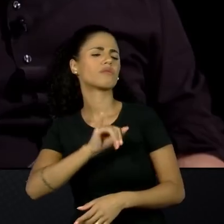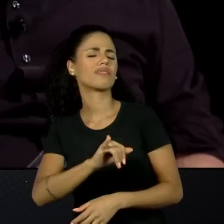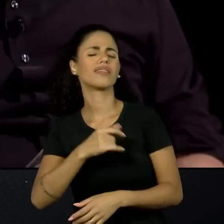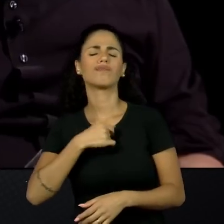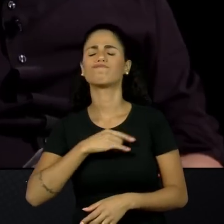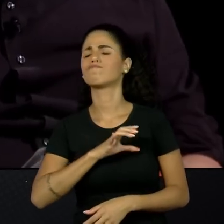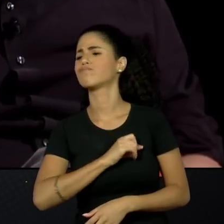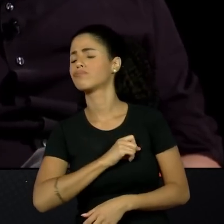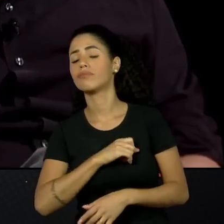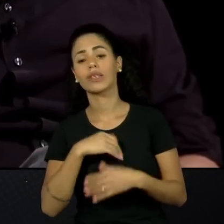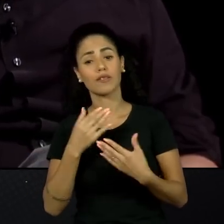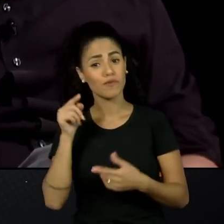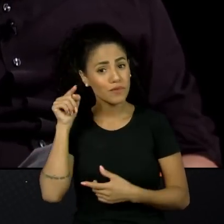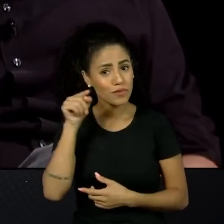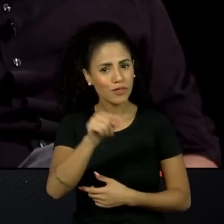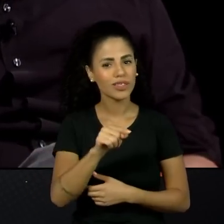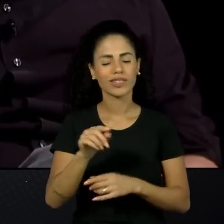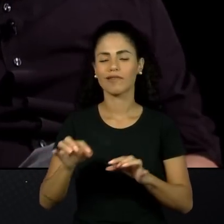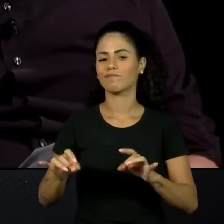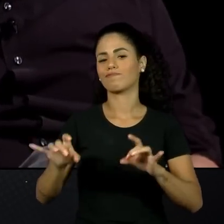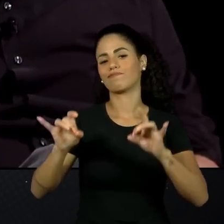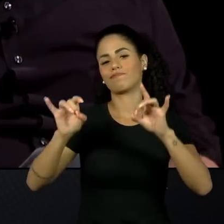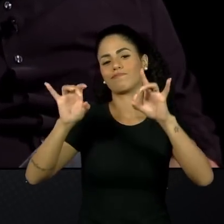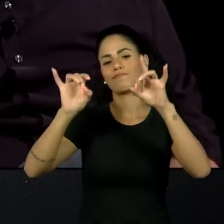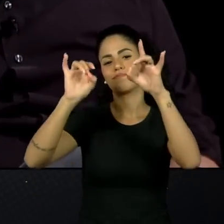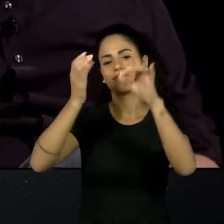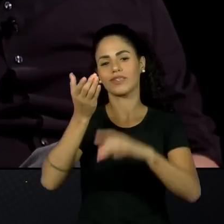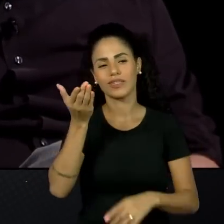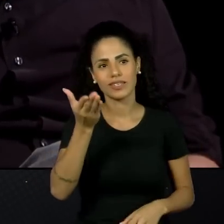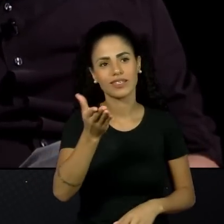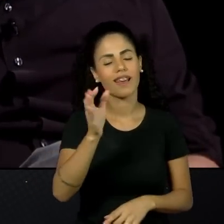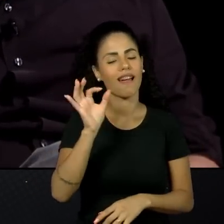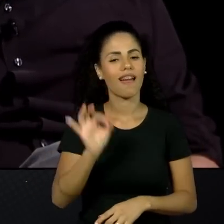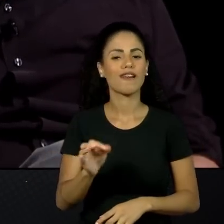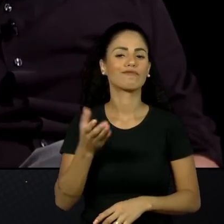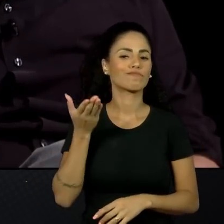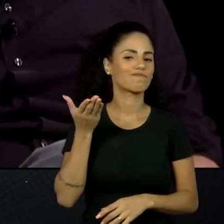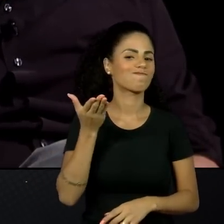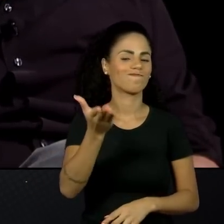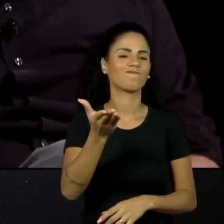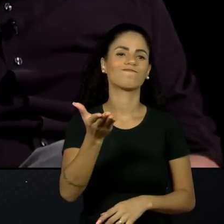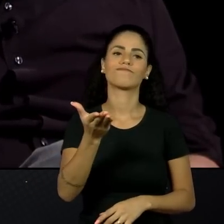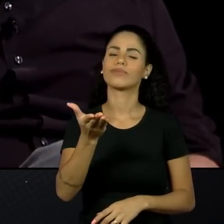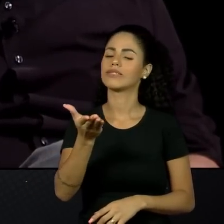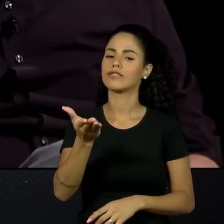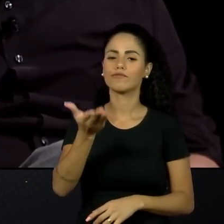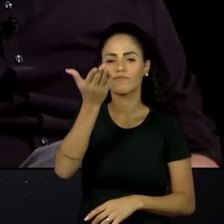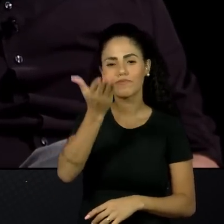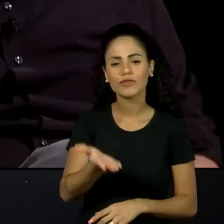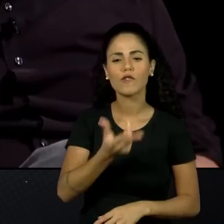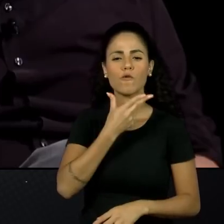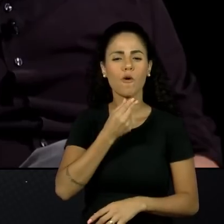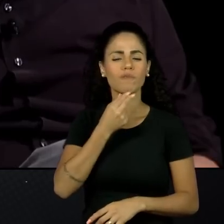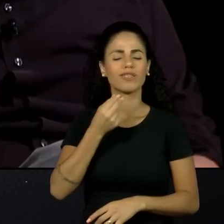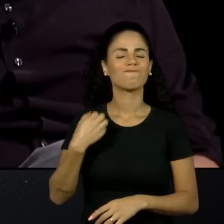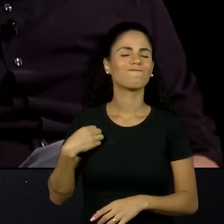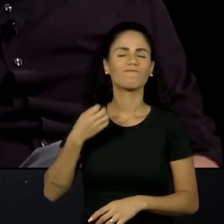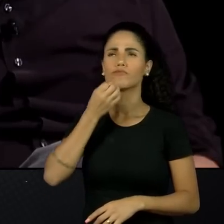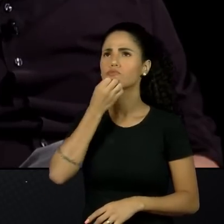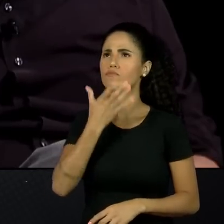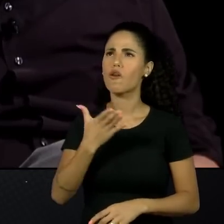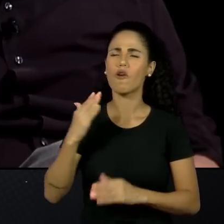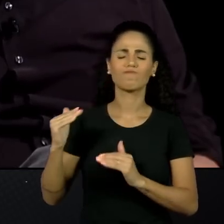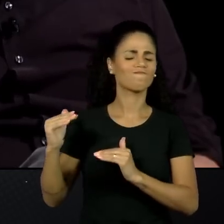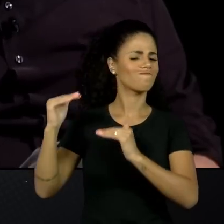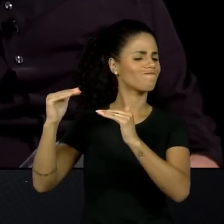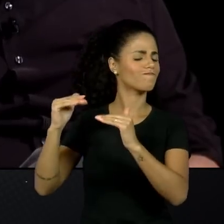Guilherme. Se eu tivesse que definir, acho que a palavra seria Você é um homem elegante, sabe?